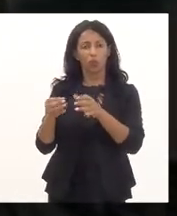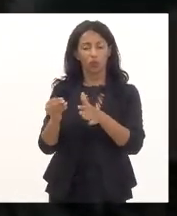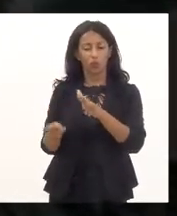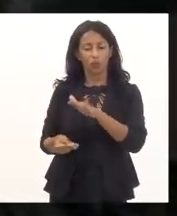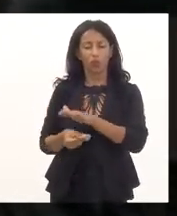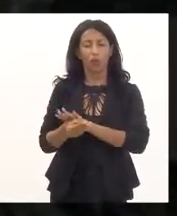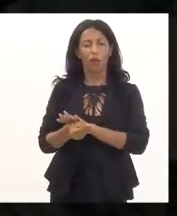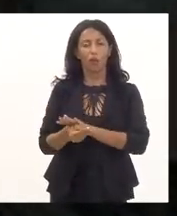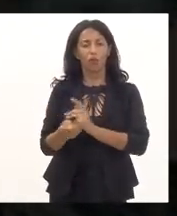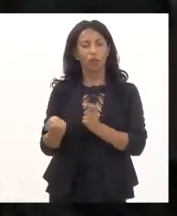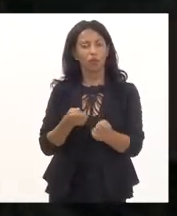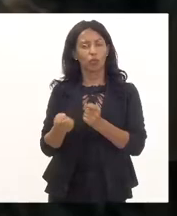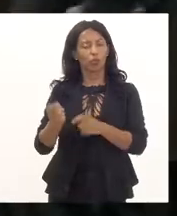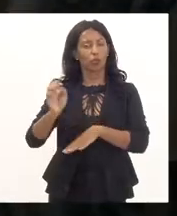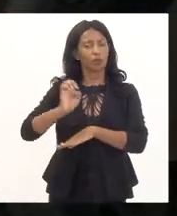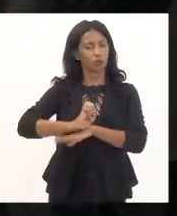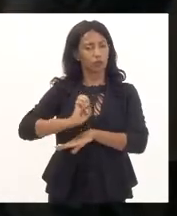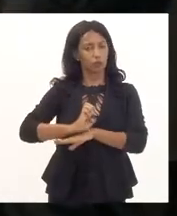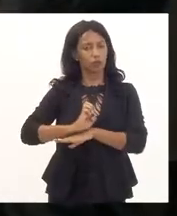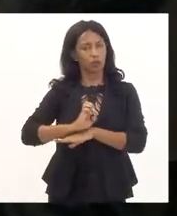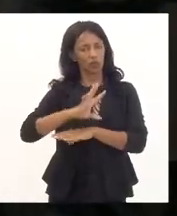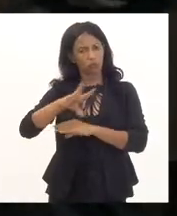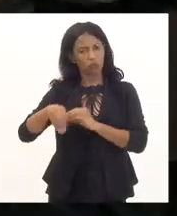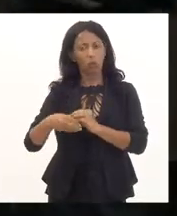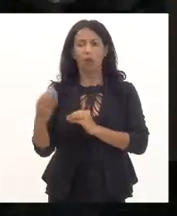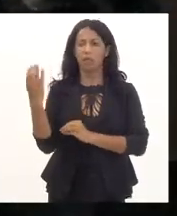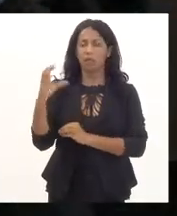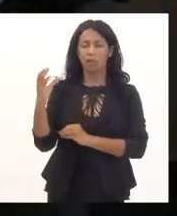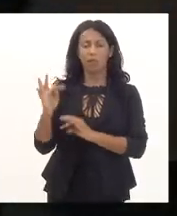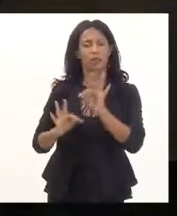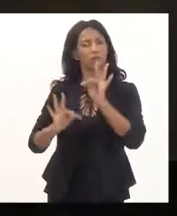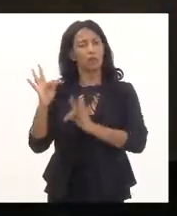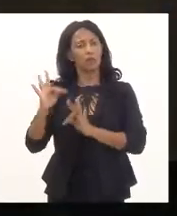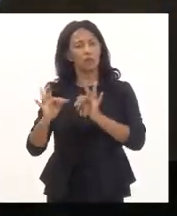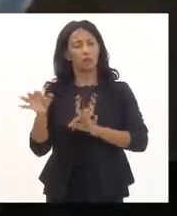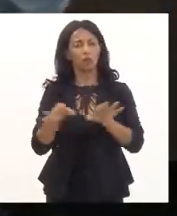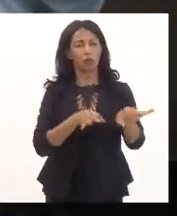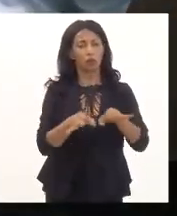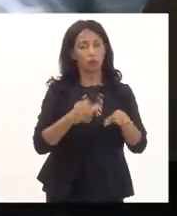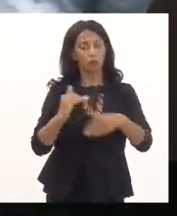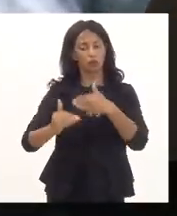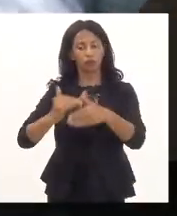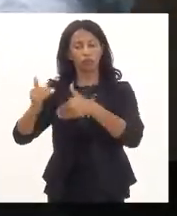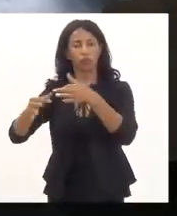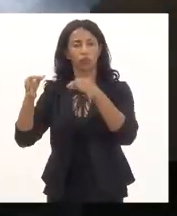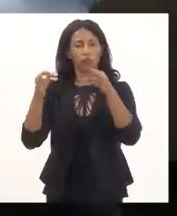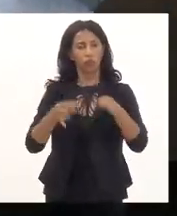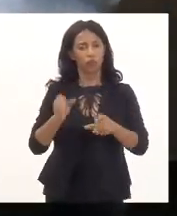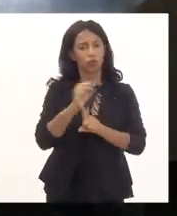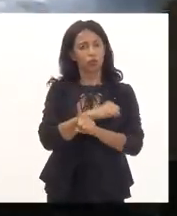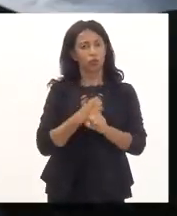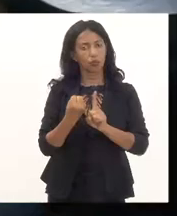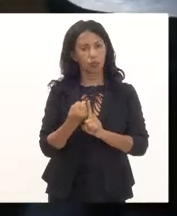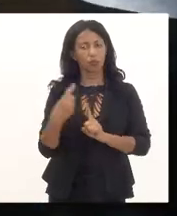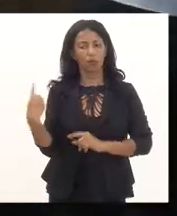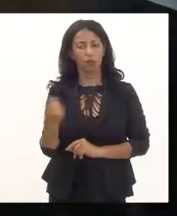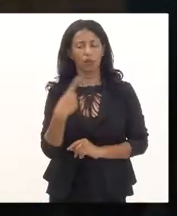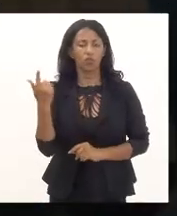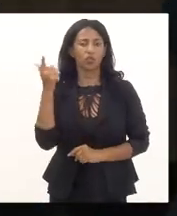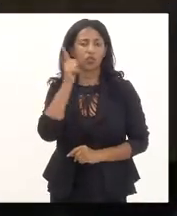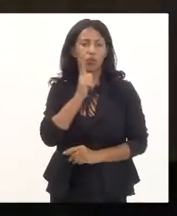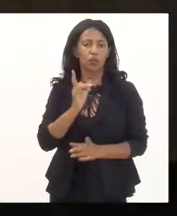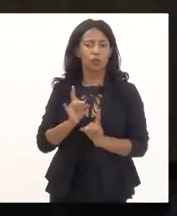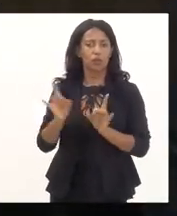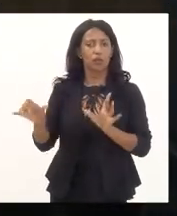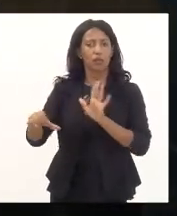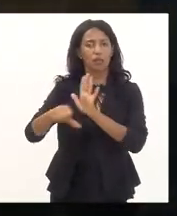Estado do Rio de Janeiro para funcionar, que incorpore ciência, tecnologia num projeto de desenvolvimento com justiça social e a gente saia dessa crise